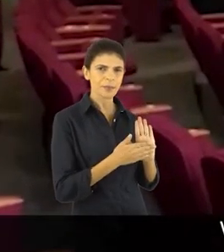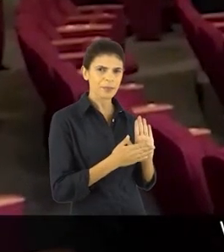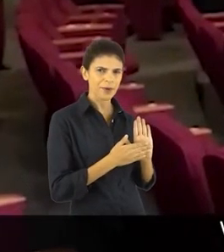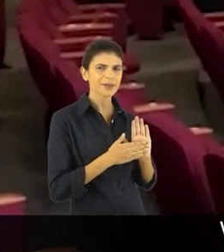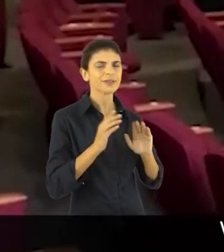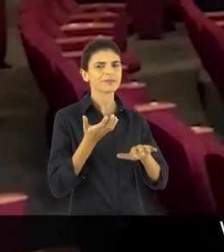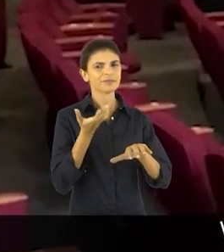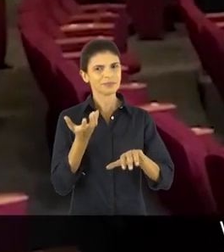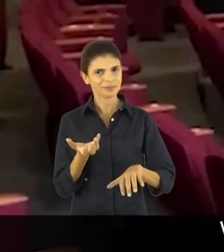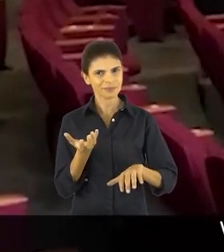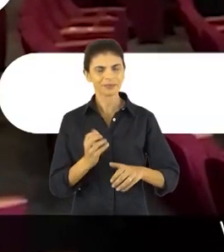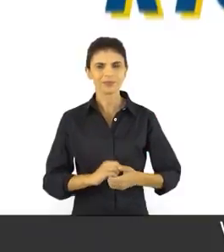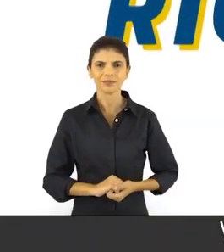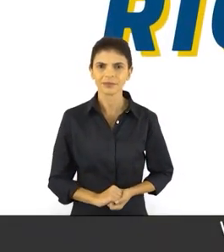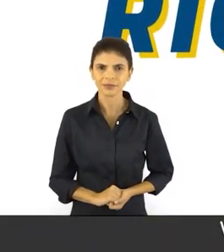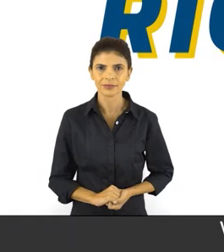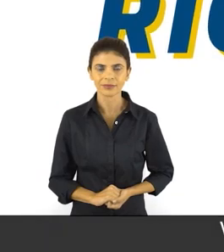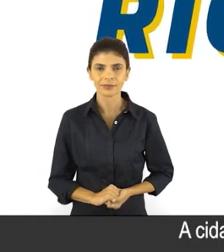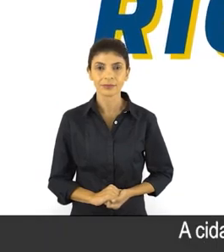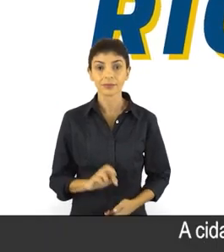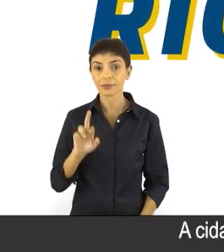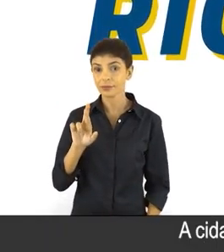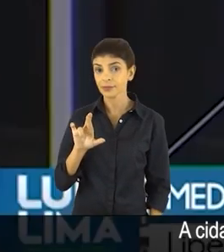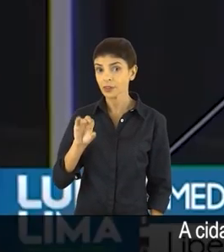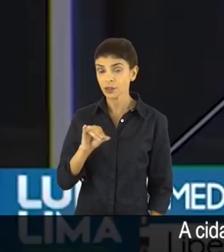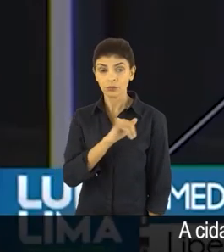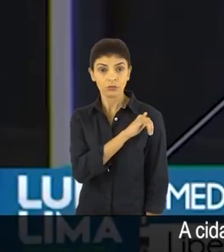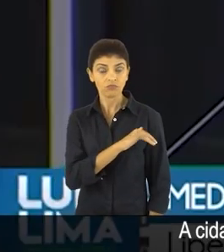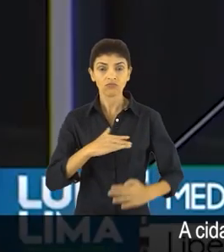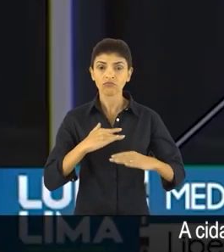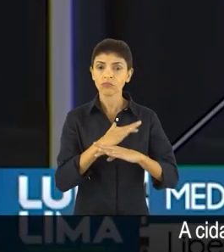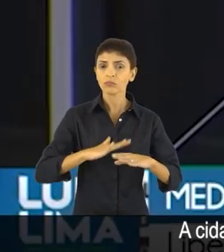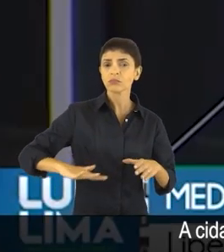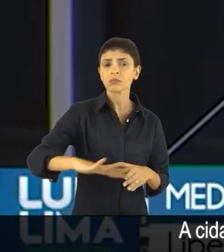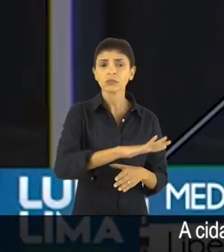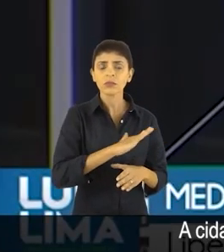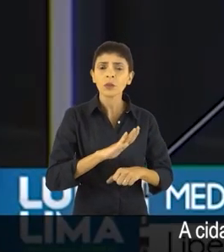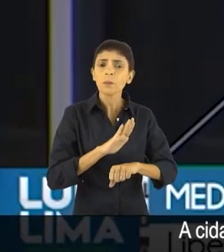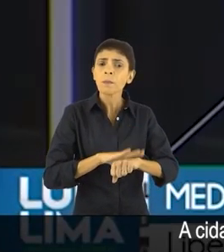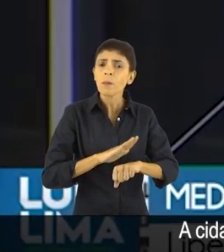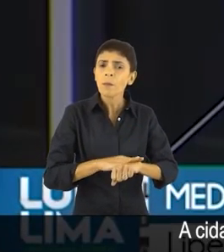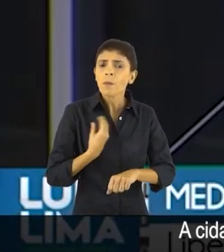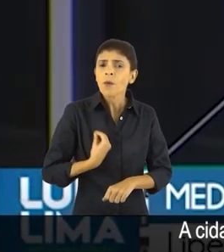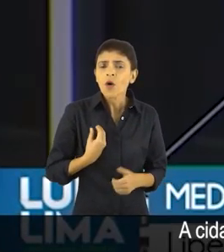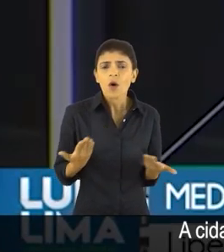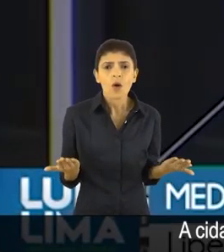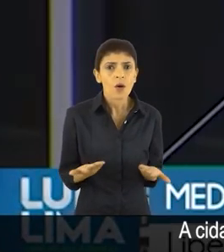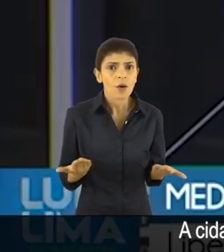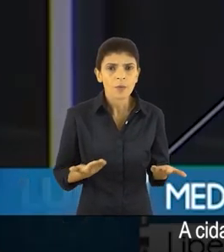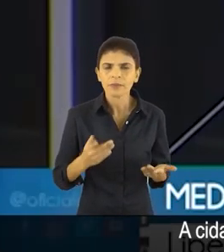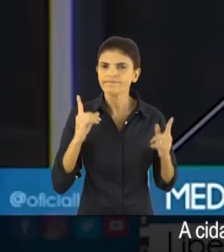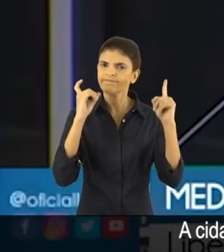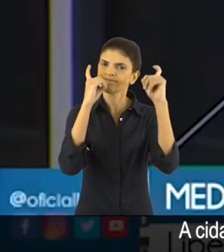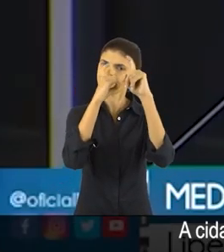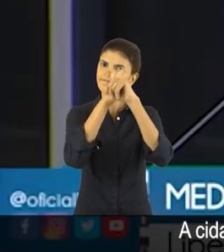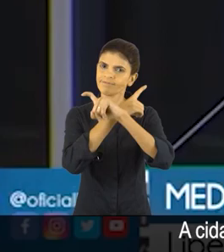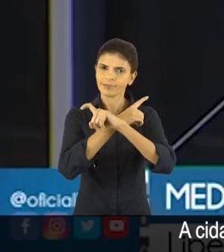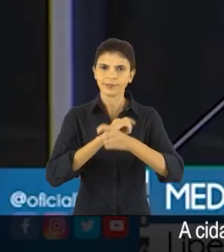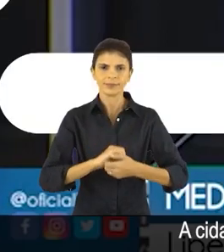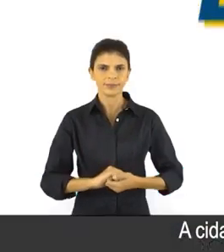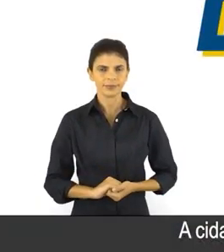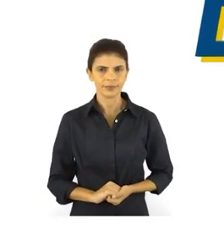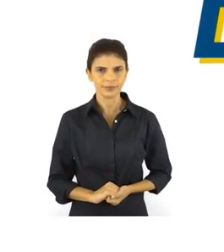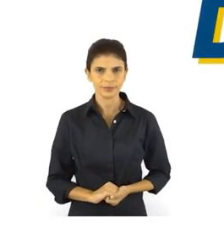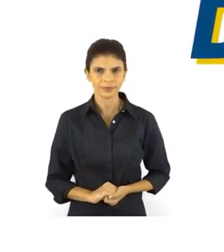Luiz Lima no Congresso Nacional. A cidade do Rio de Janeiro vive o seu momento mais difícil da